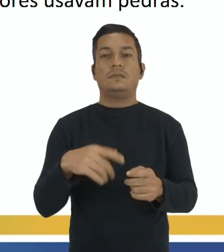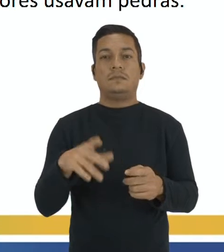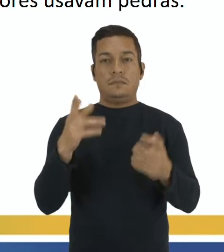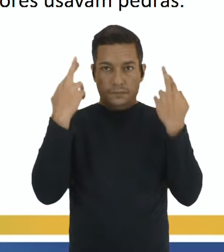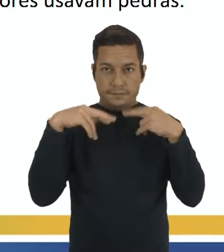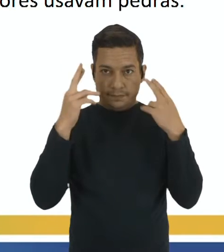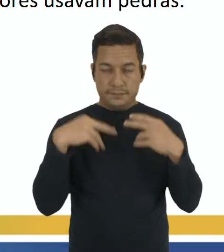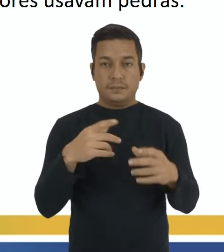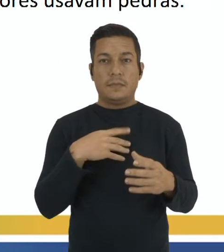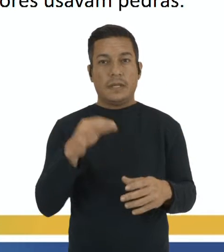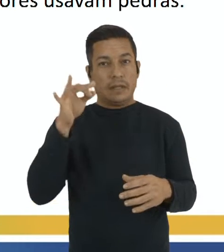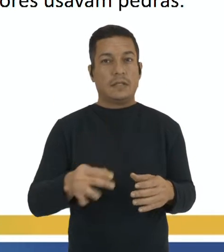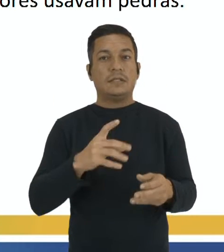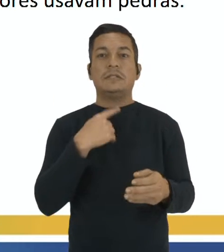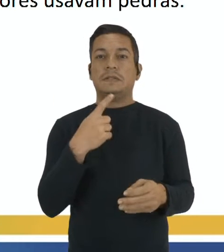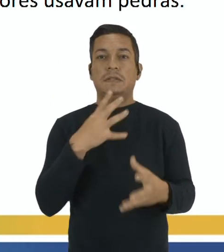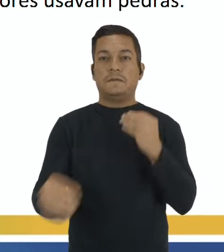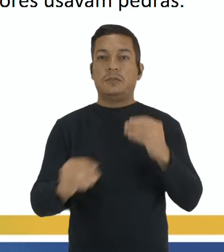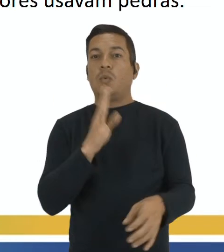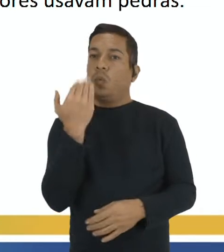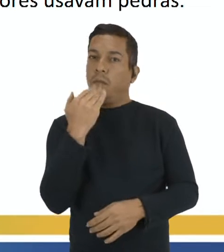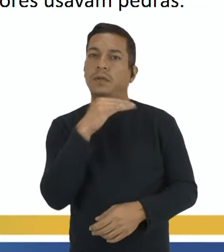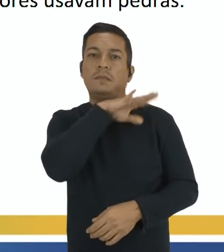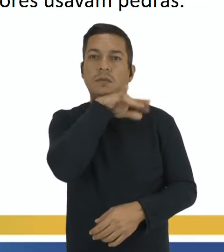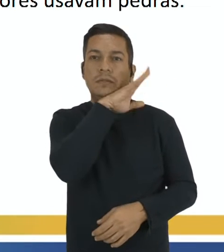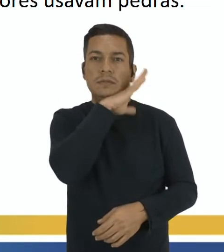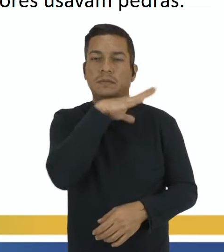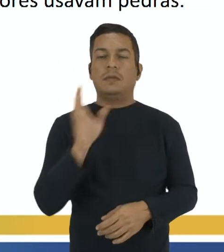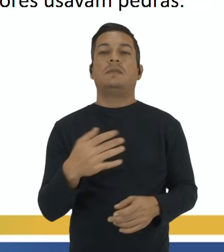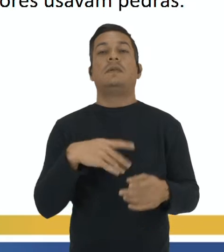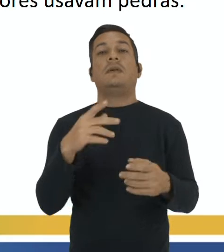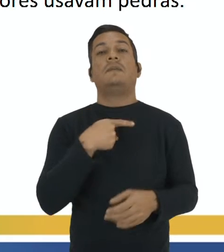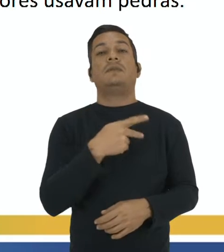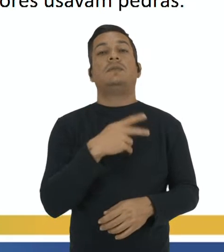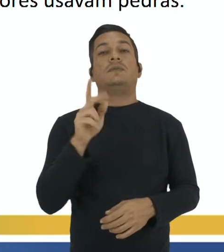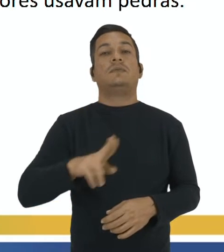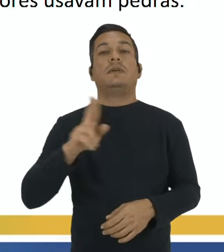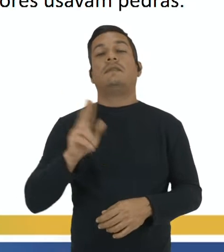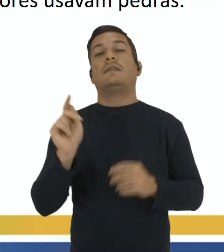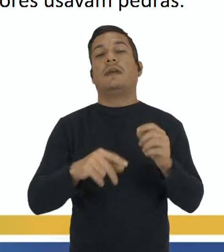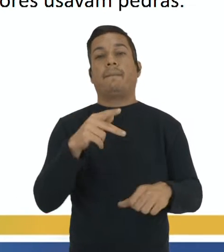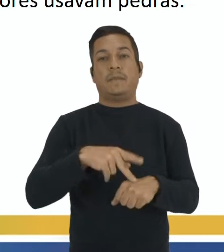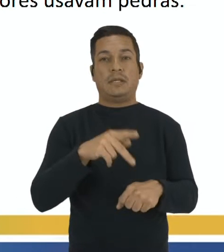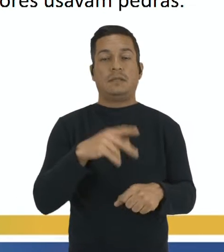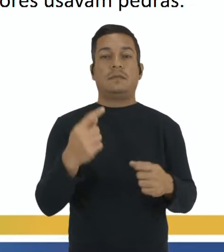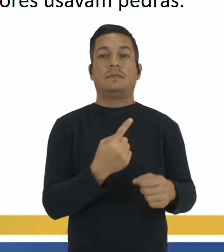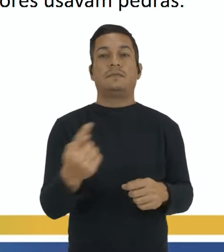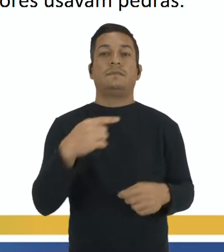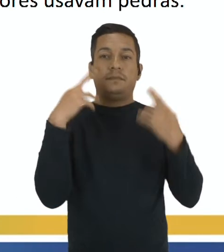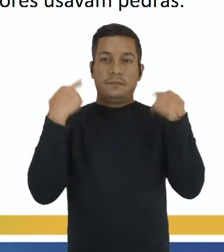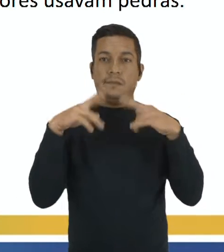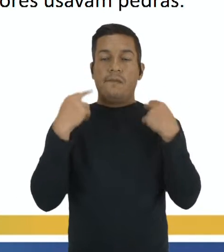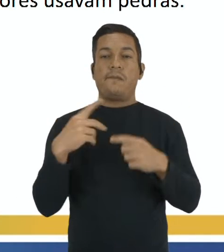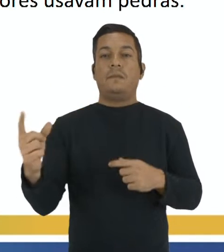nenhuma ovelha havia fugido ou sido devorada por um animal selvagem, os pastores usavam pedras. Cada ovelha, por exemplo, que